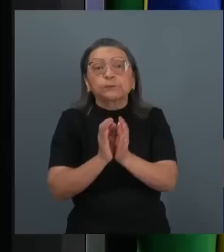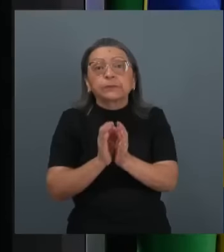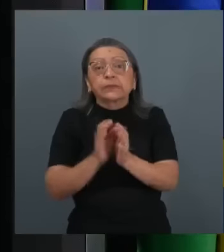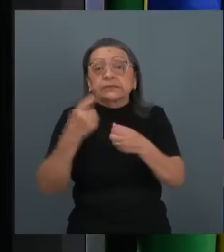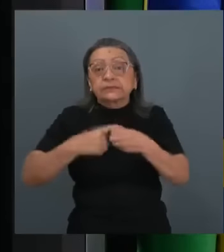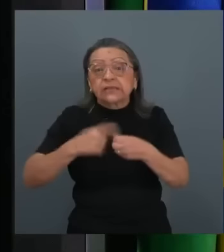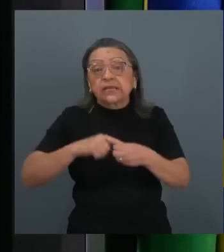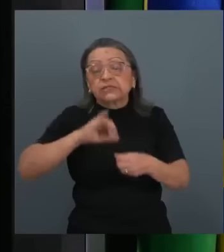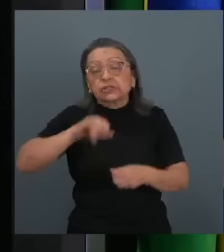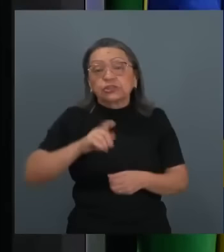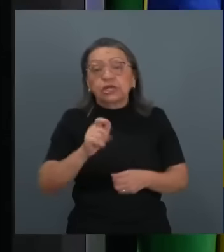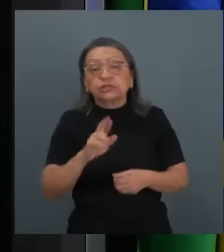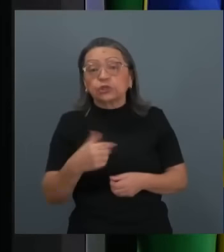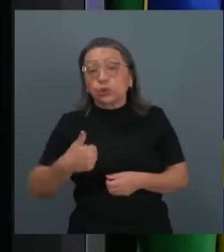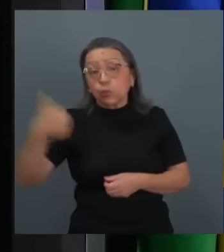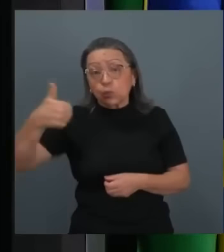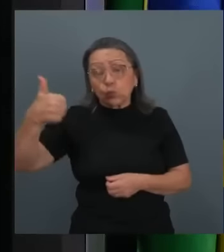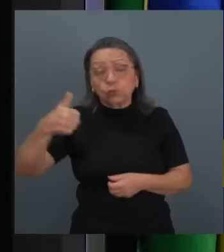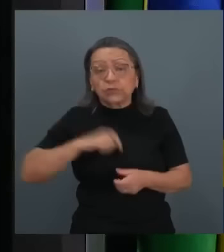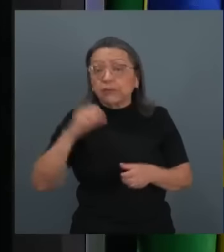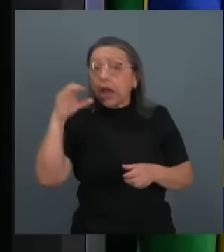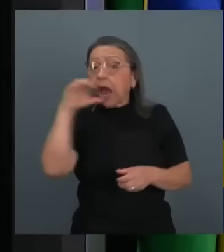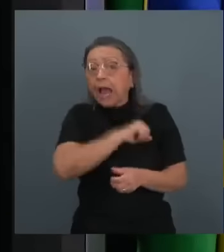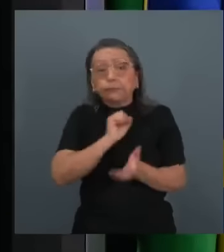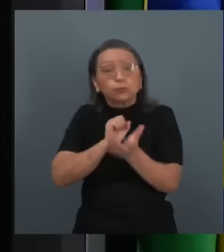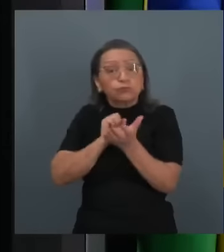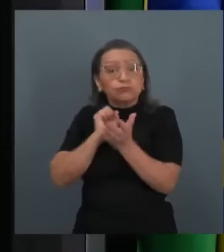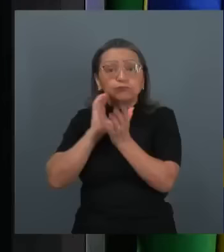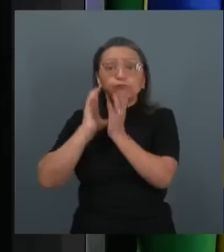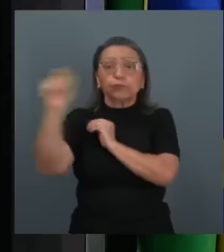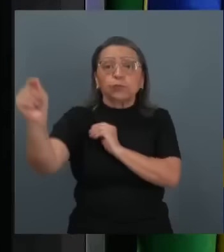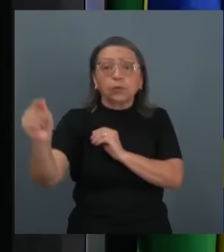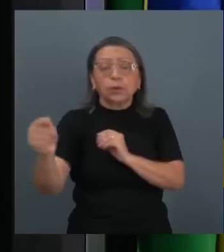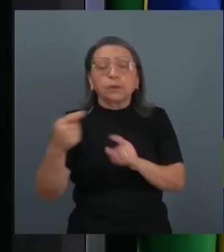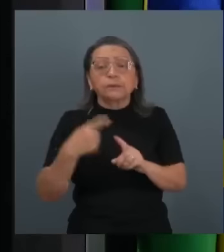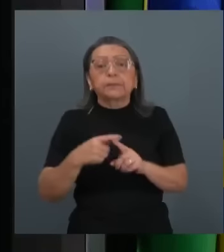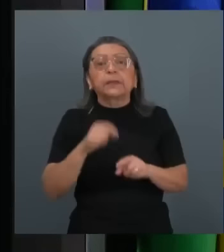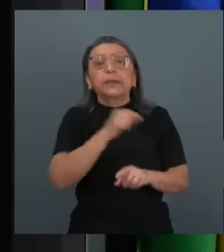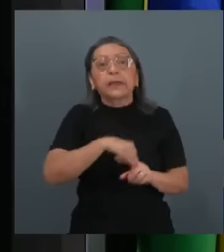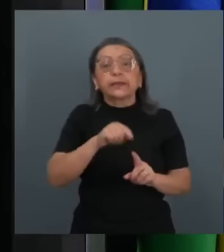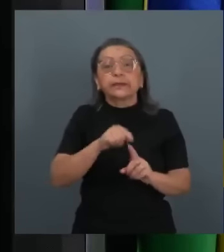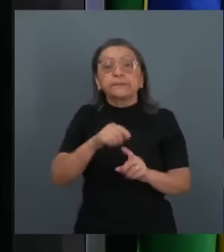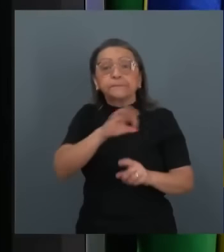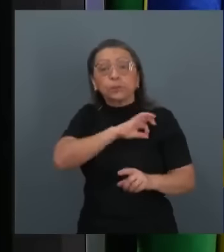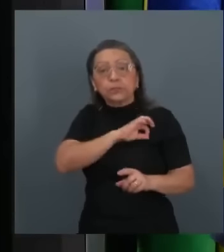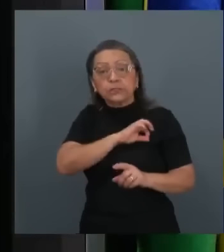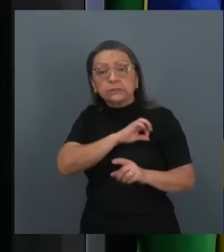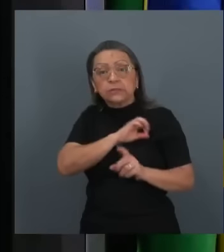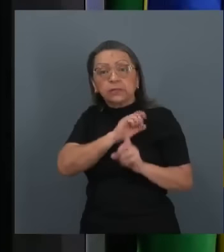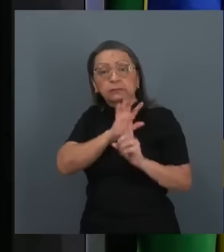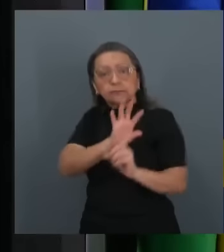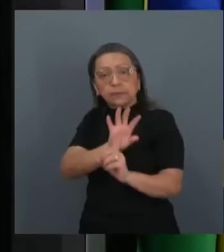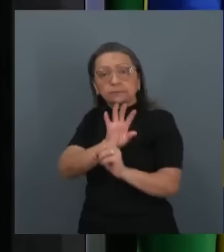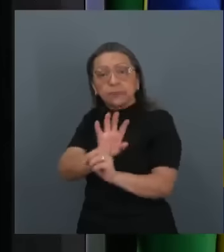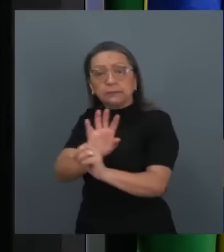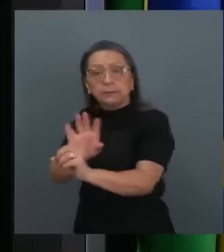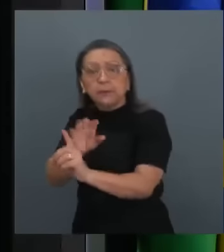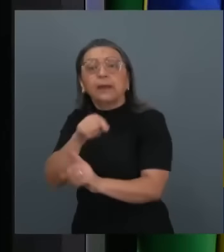1 se retiraram às pressas de suas residências, escoltados pela polícia militar do governador do